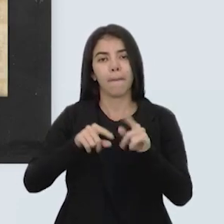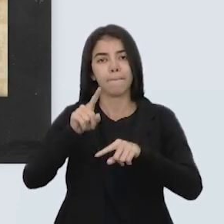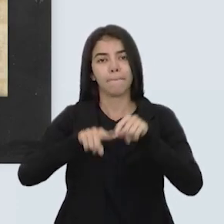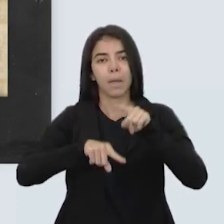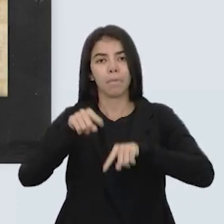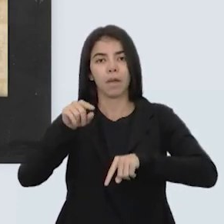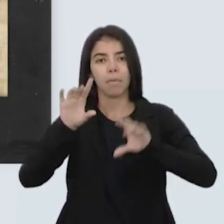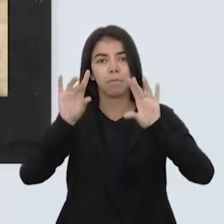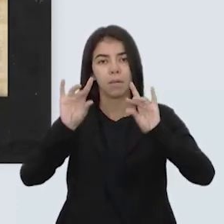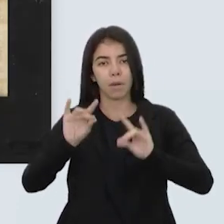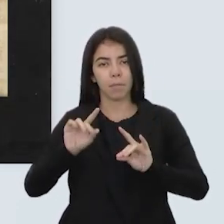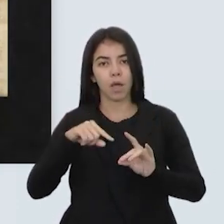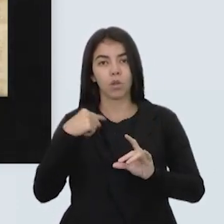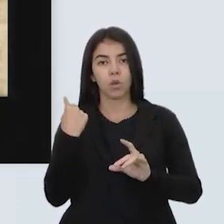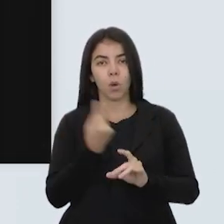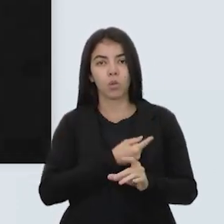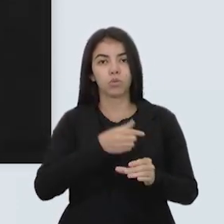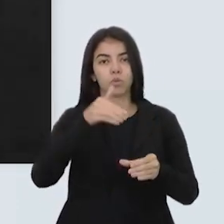que compõem o nosso mundo.